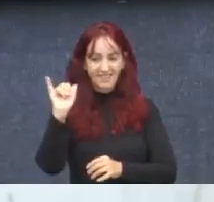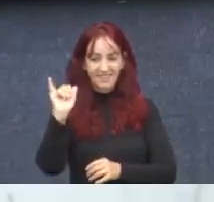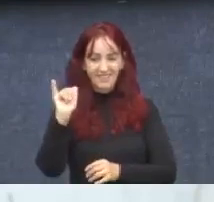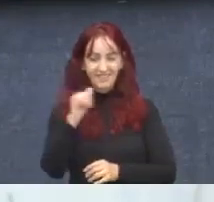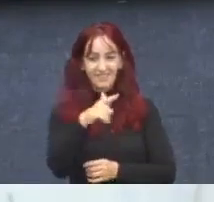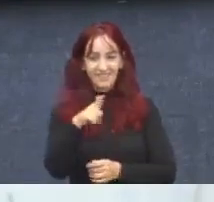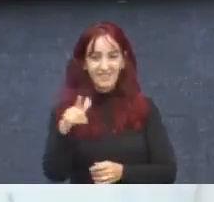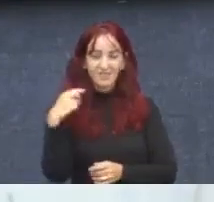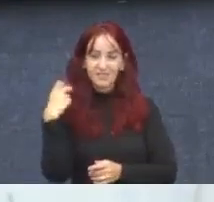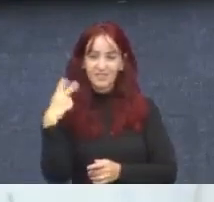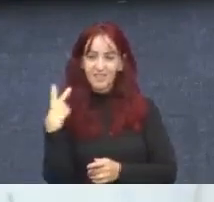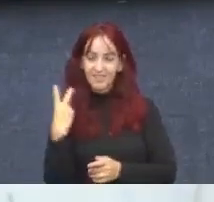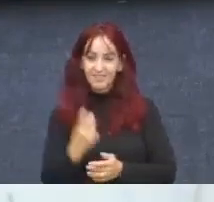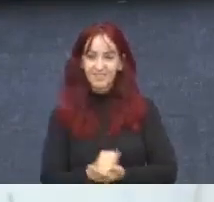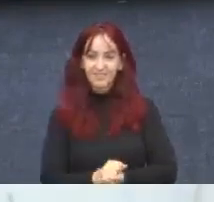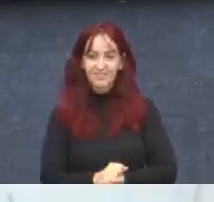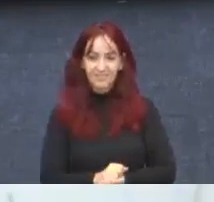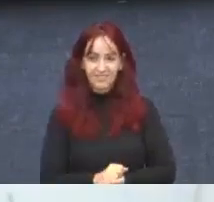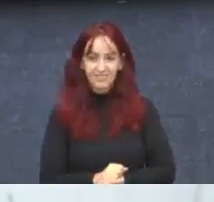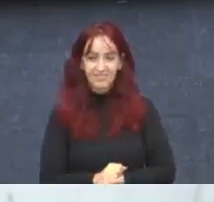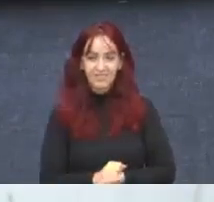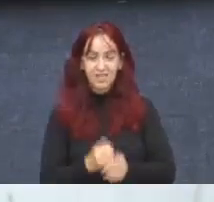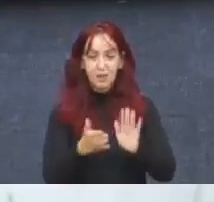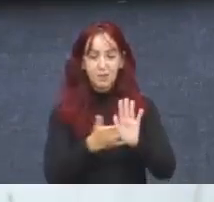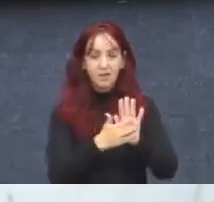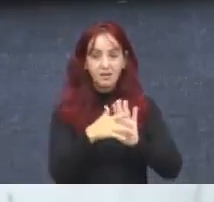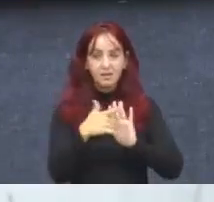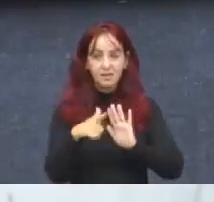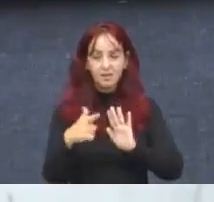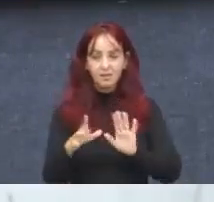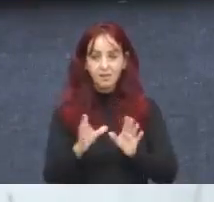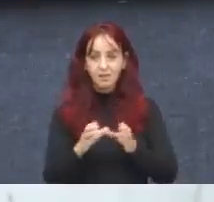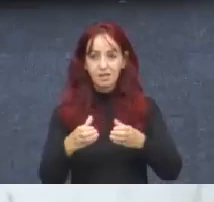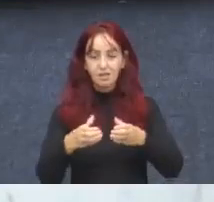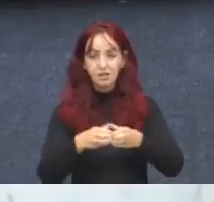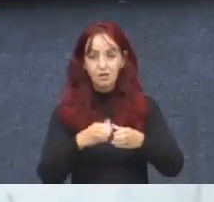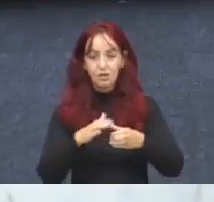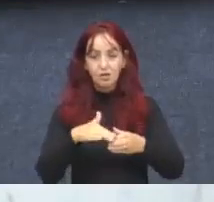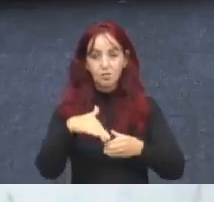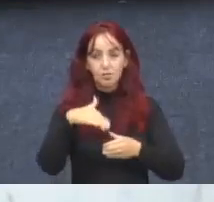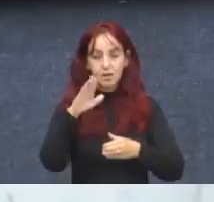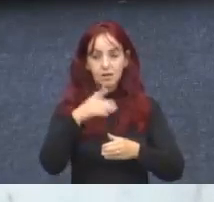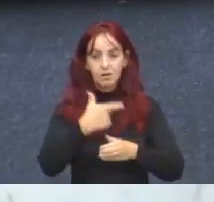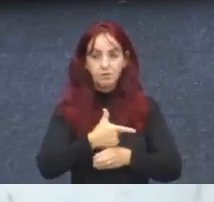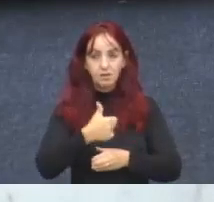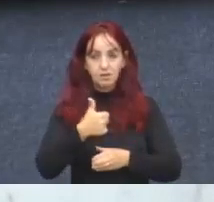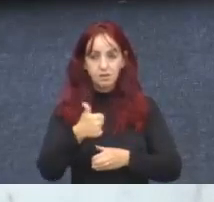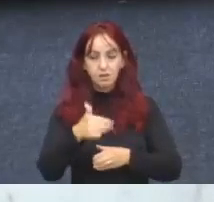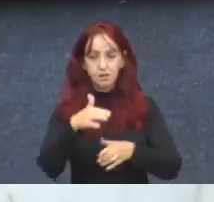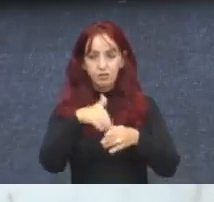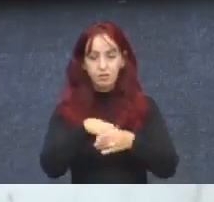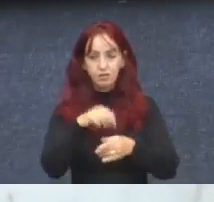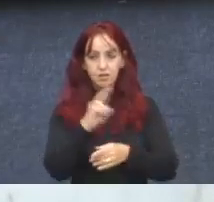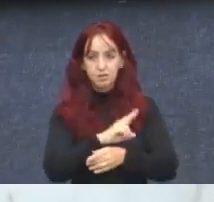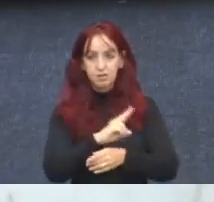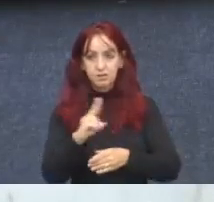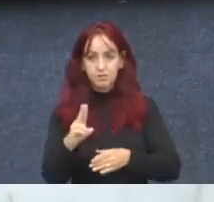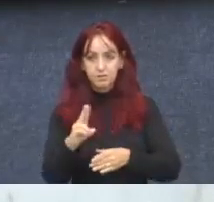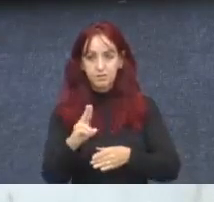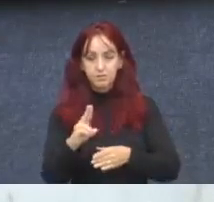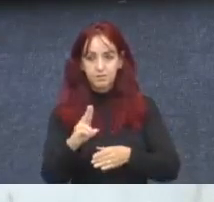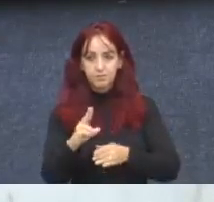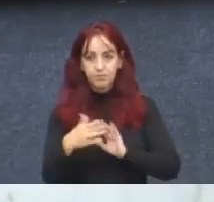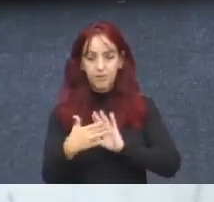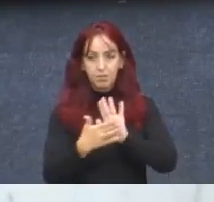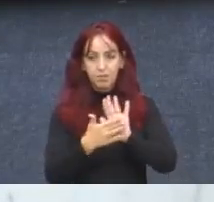outros vereadores. Emendas não há, coro maioria dos membros da casa, 21, votação nominal,